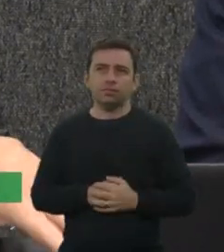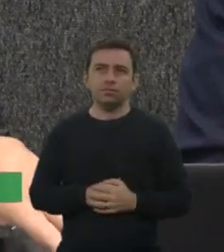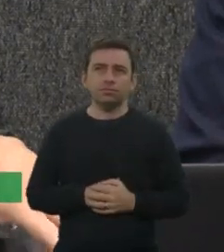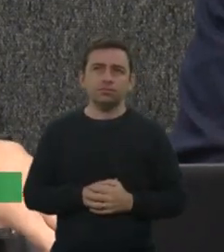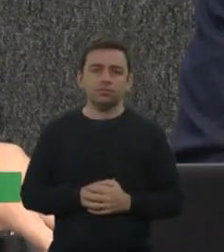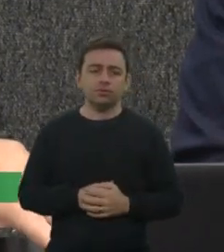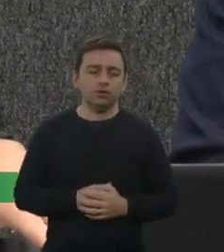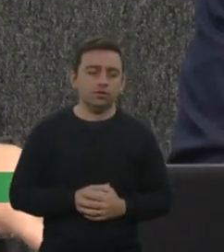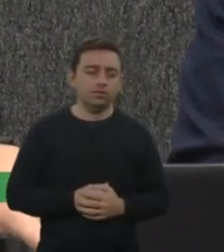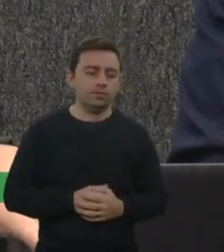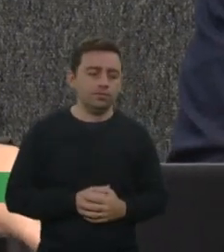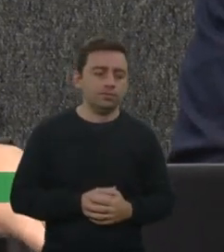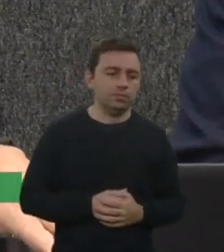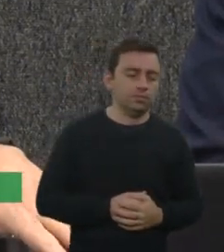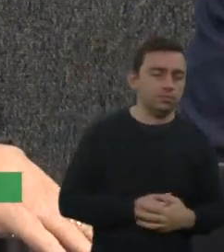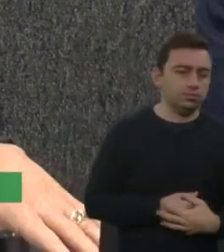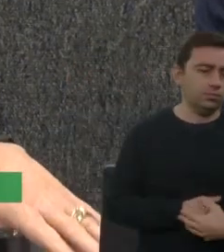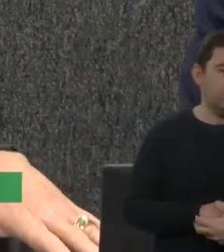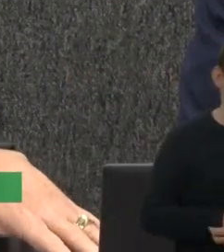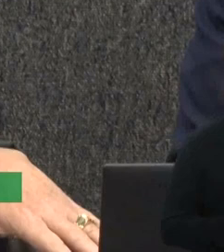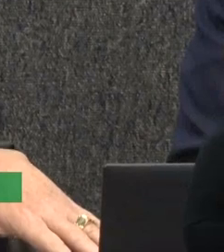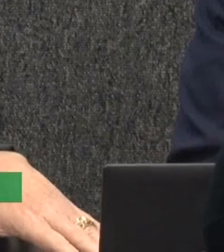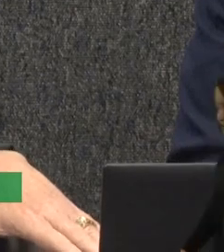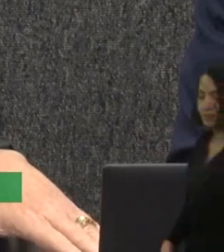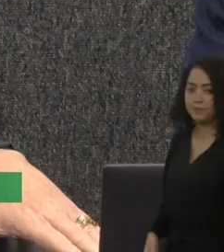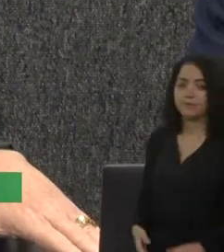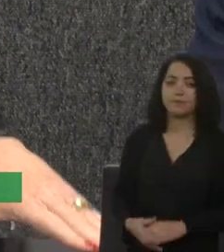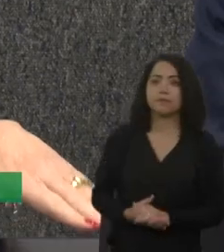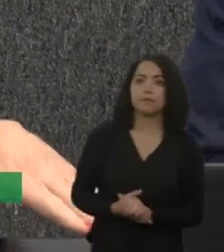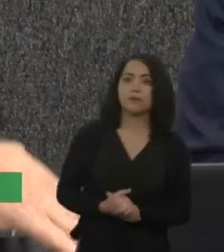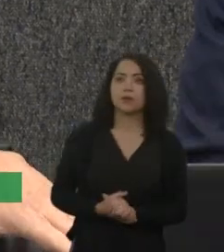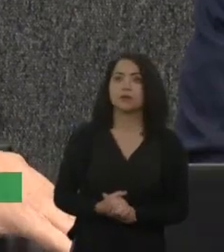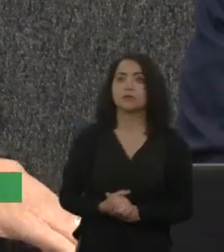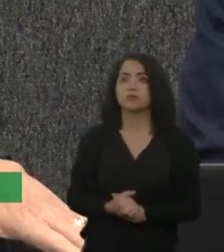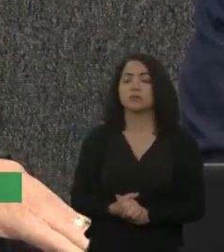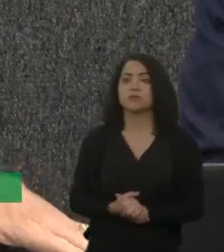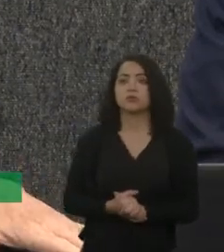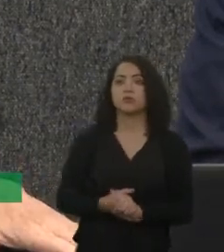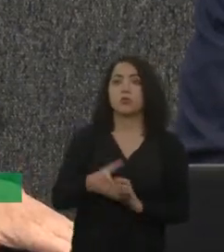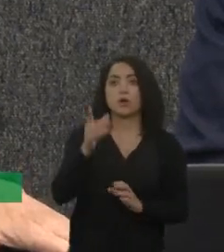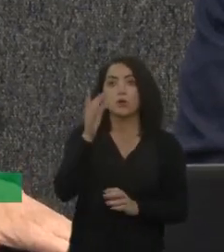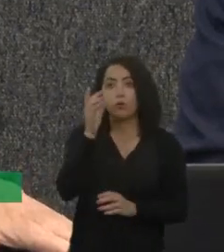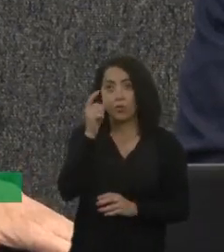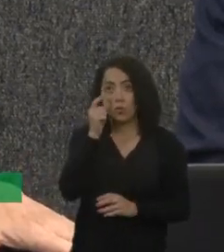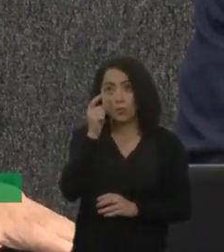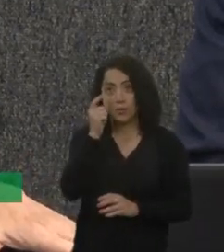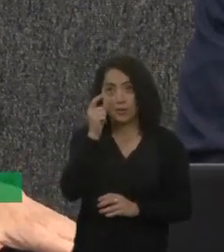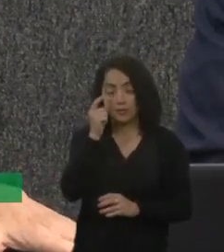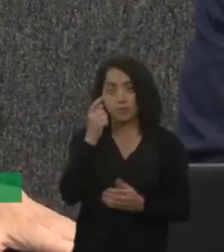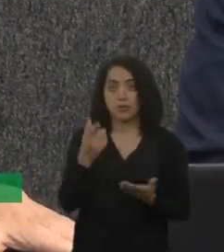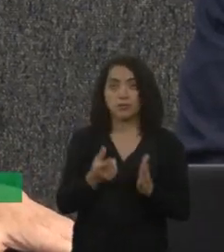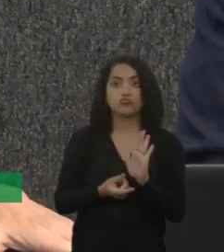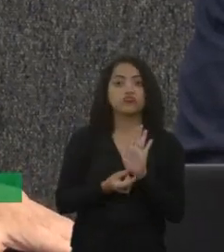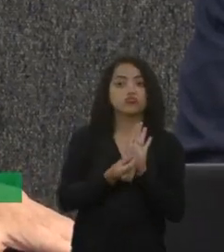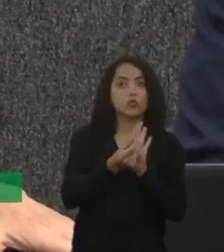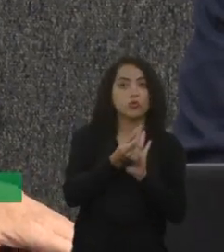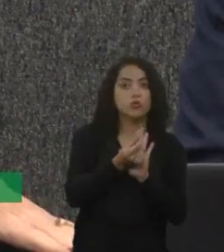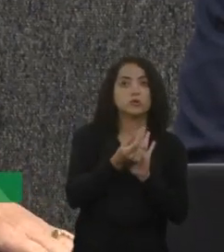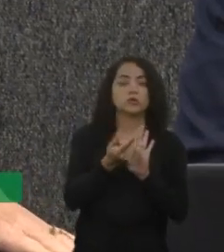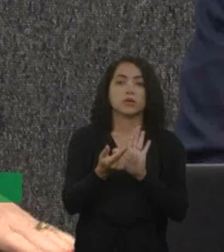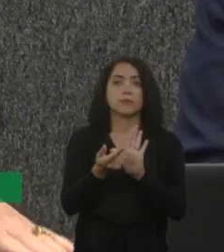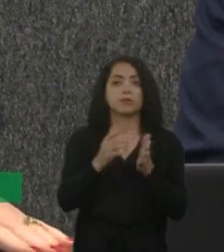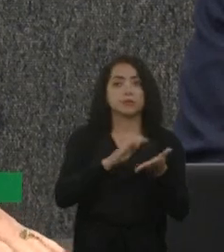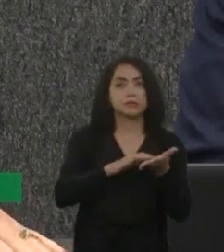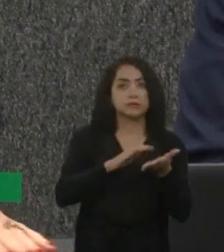deputados, e essa casa é a casa do acompanhamento do orçamento, da fiscalização das ações da Secretaria de Estado da Saúde, e